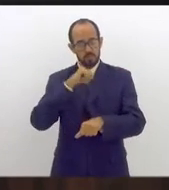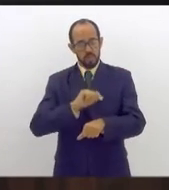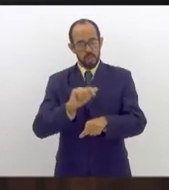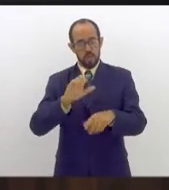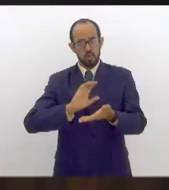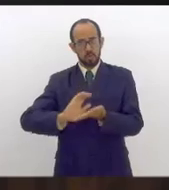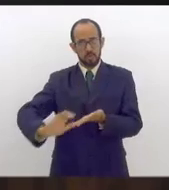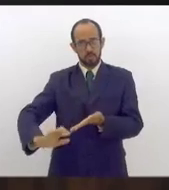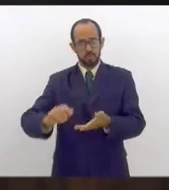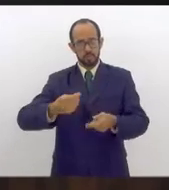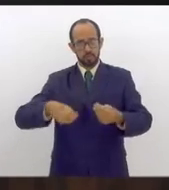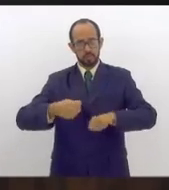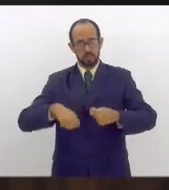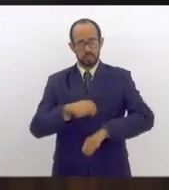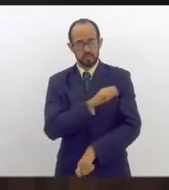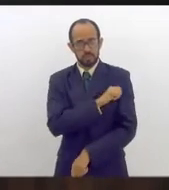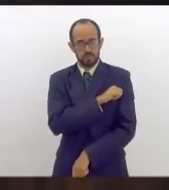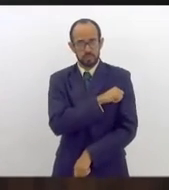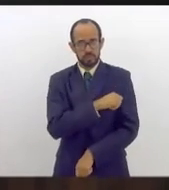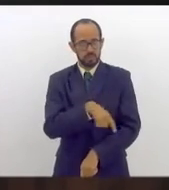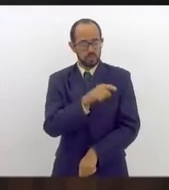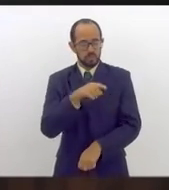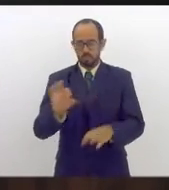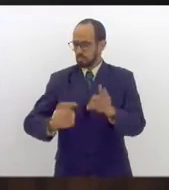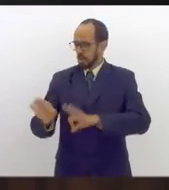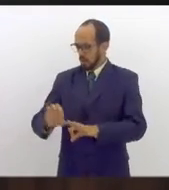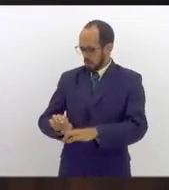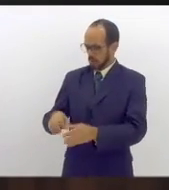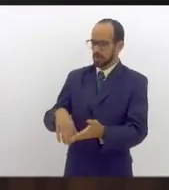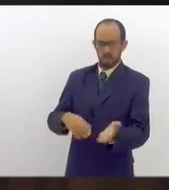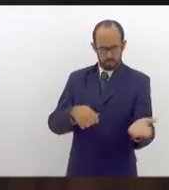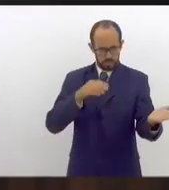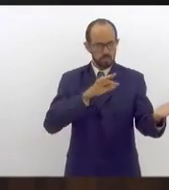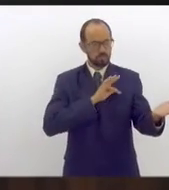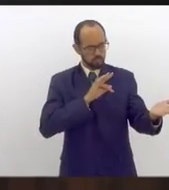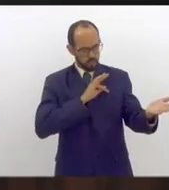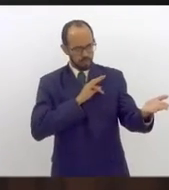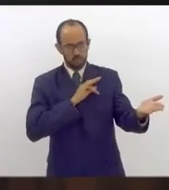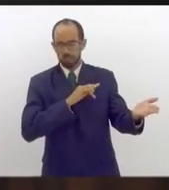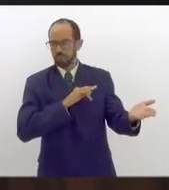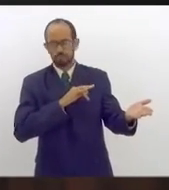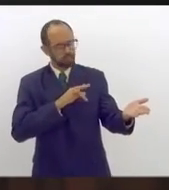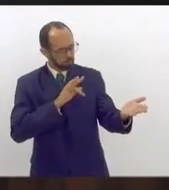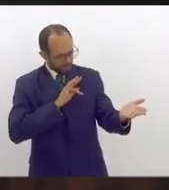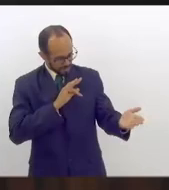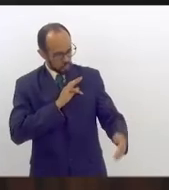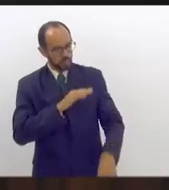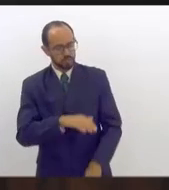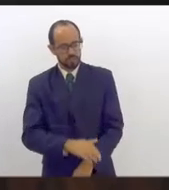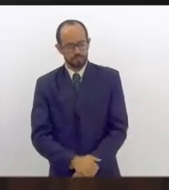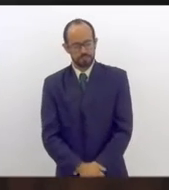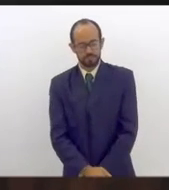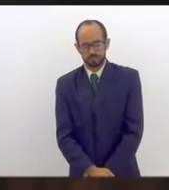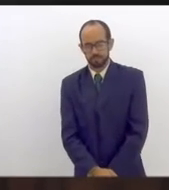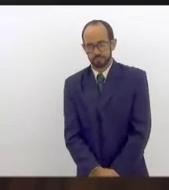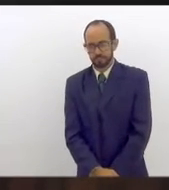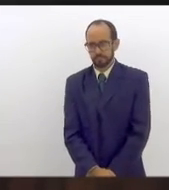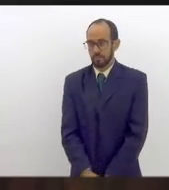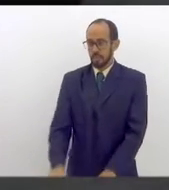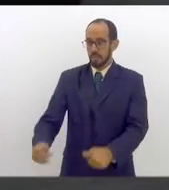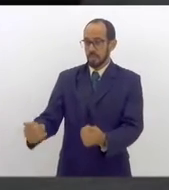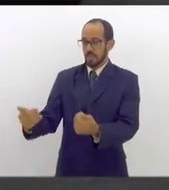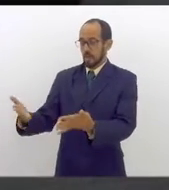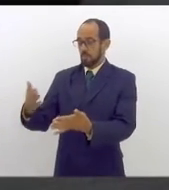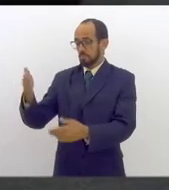Fiscalização Financeira e Controle. Pela ordem, a deputada Marta Rocha. Presidente, eu